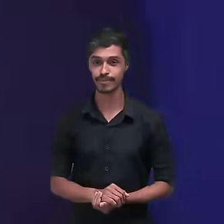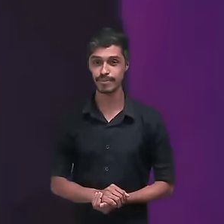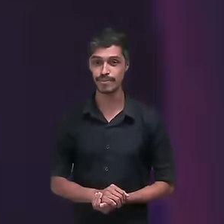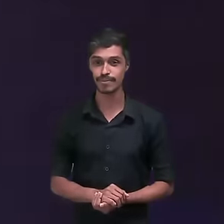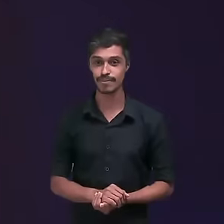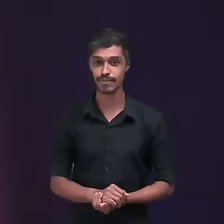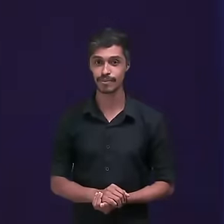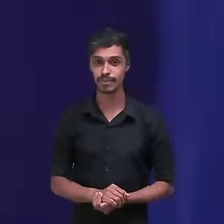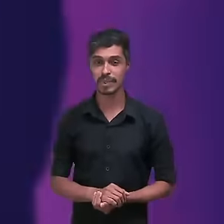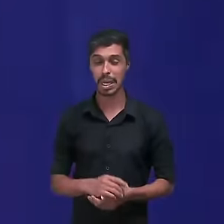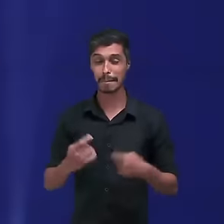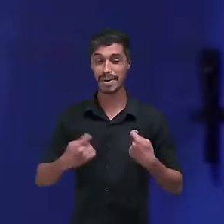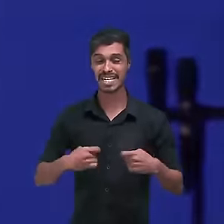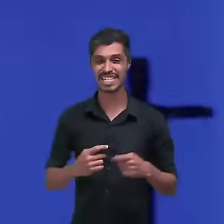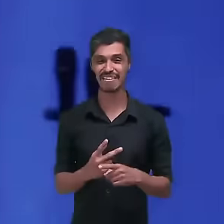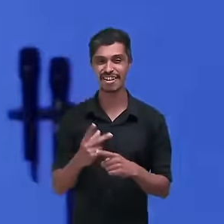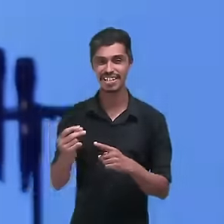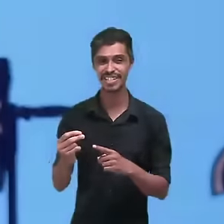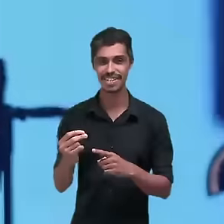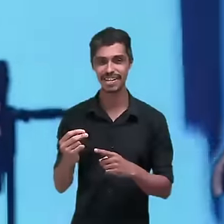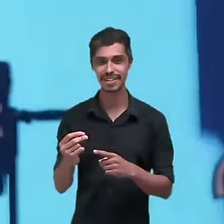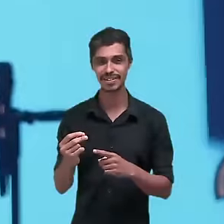ter que vencer